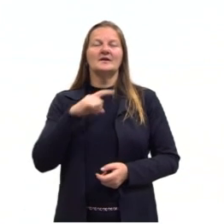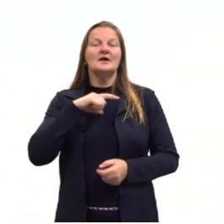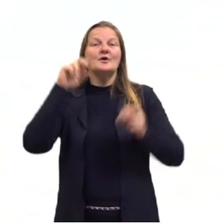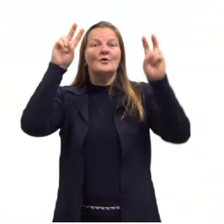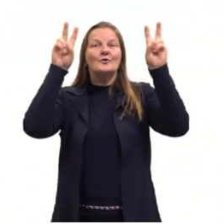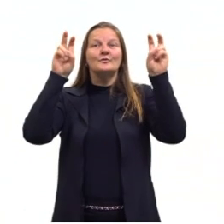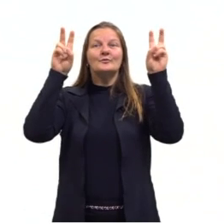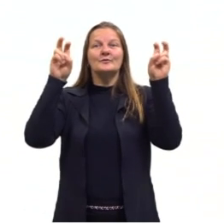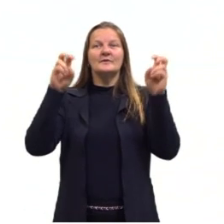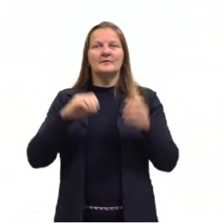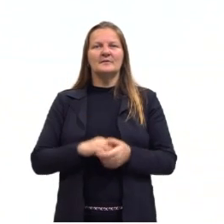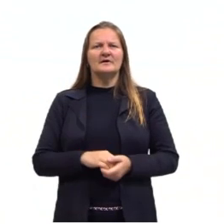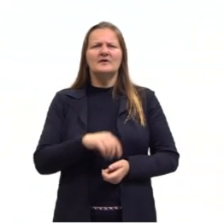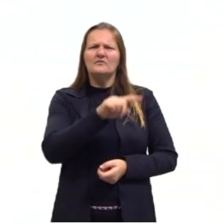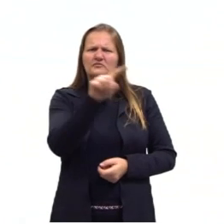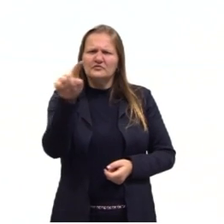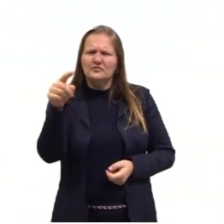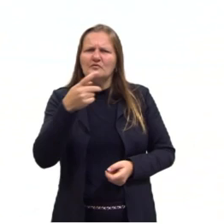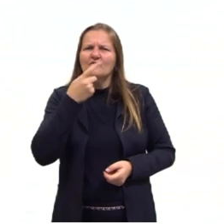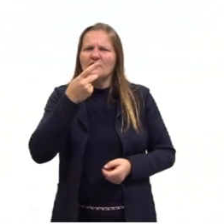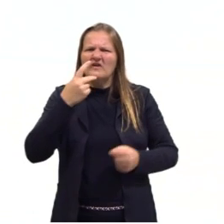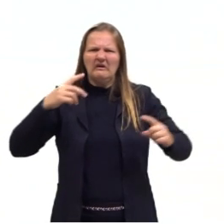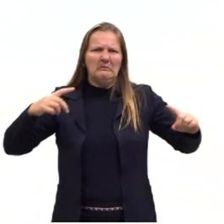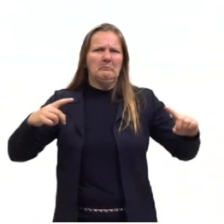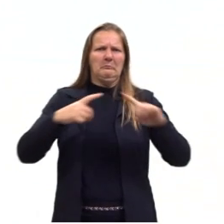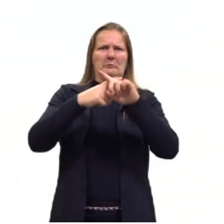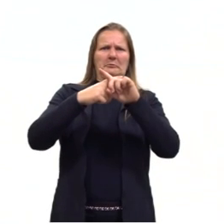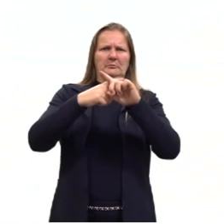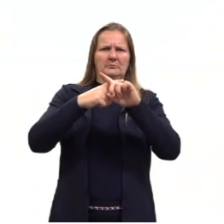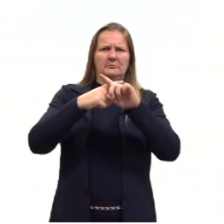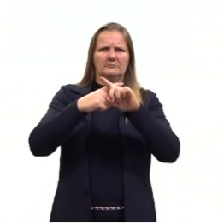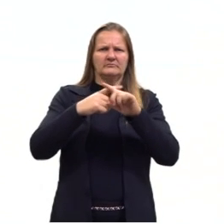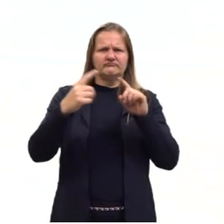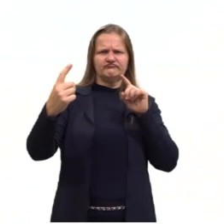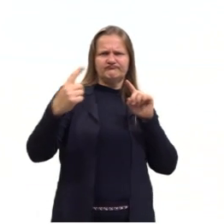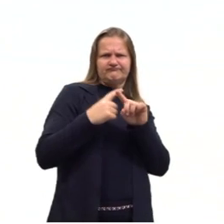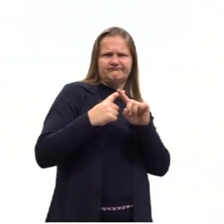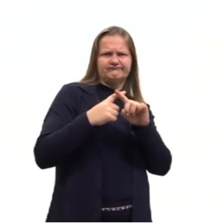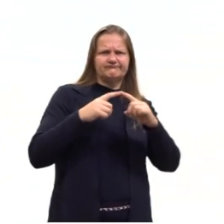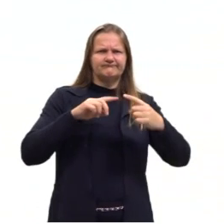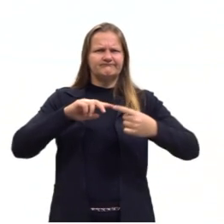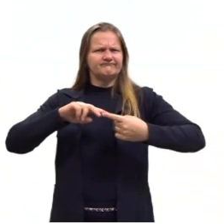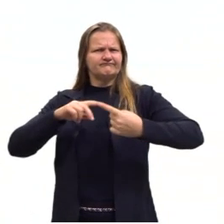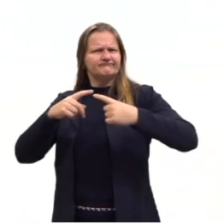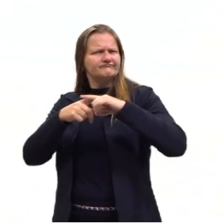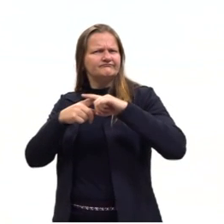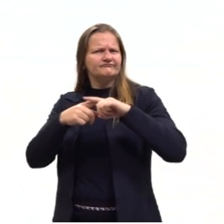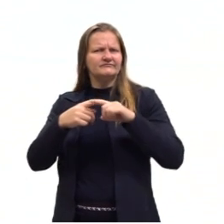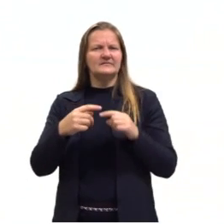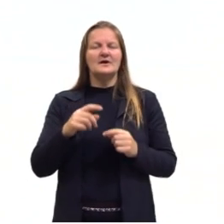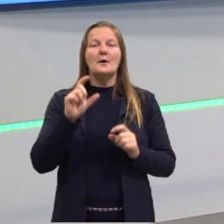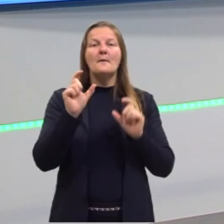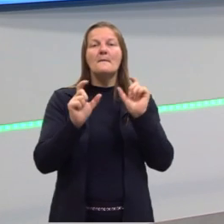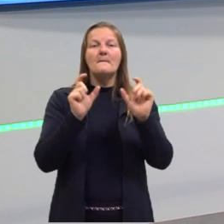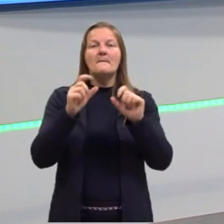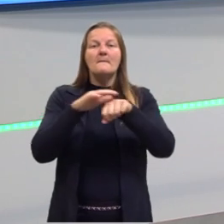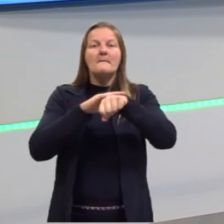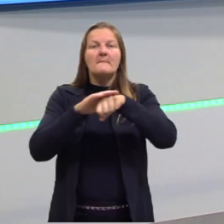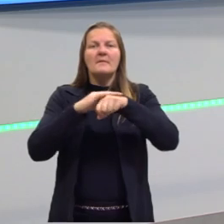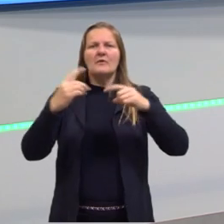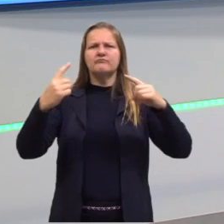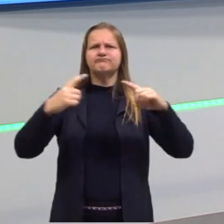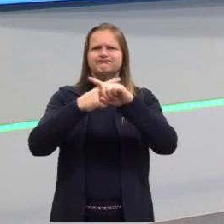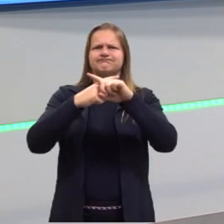tem por título Você está se contradizendo hoje a gente vai falar um pouquinho sobre